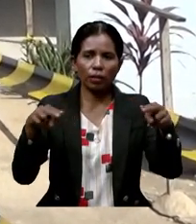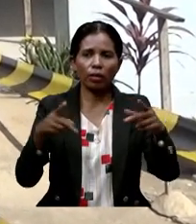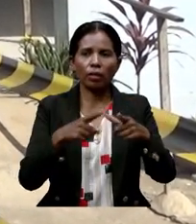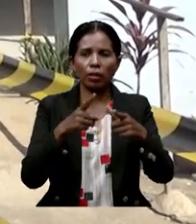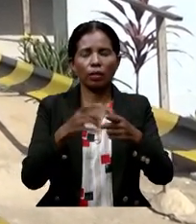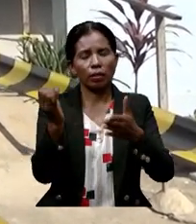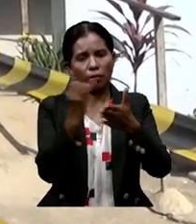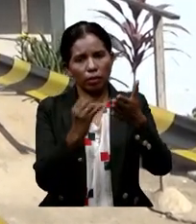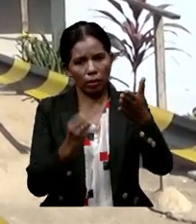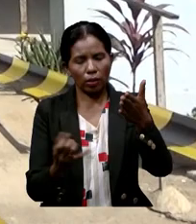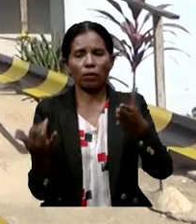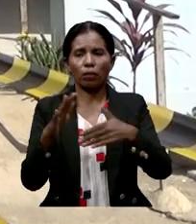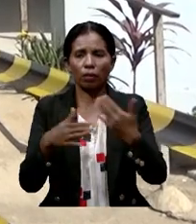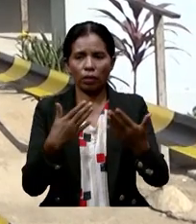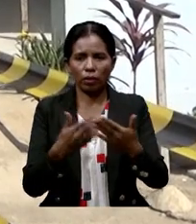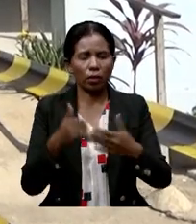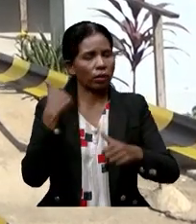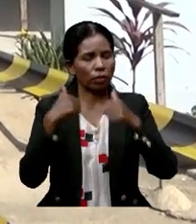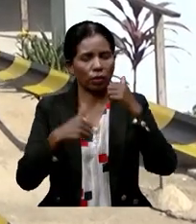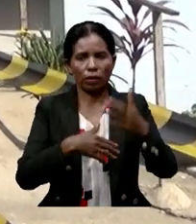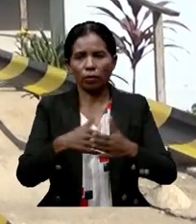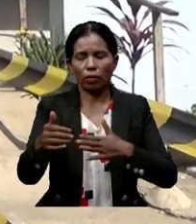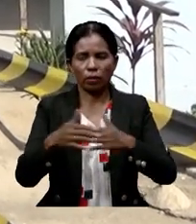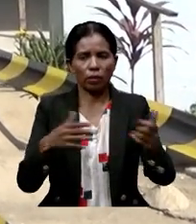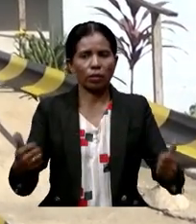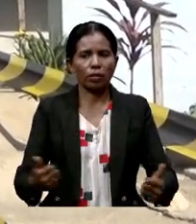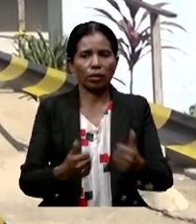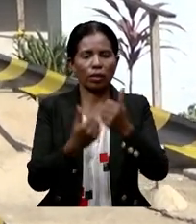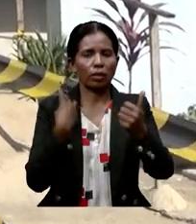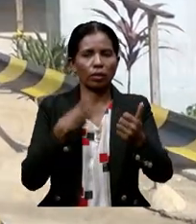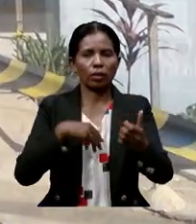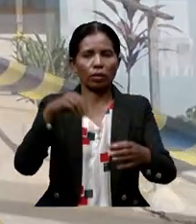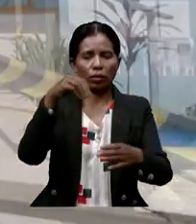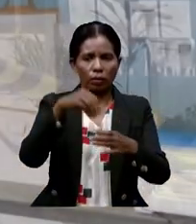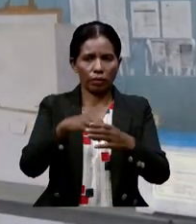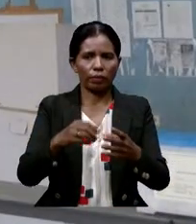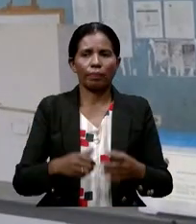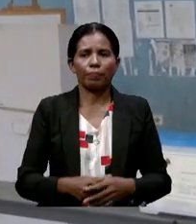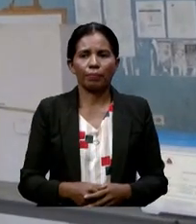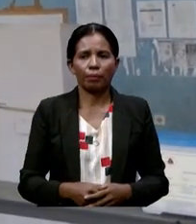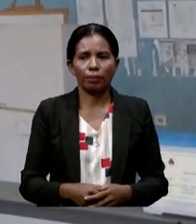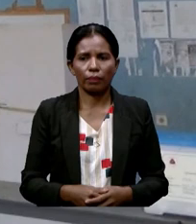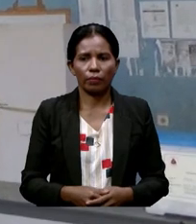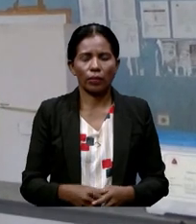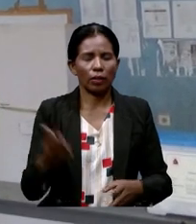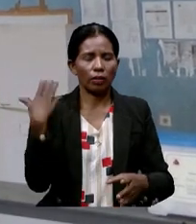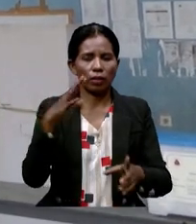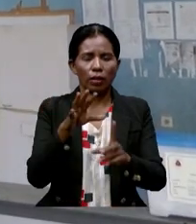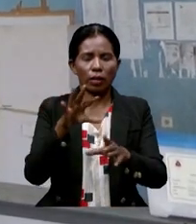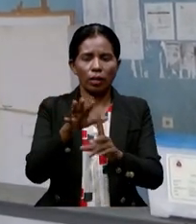inteiro sira, e atividades qualquer de esporto, e tem que ir a nema que ne condição. Se antes ele sabe na